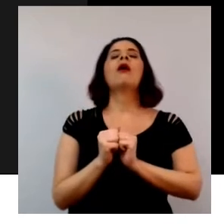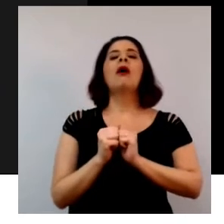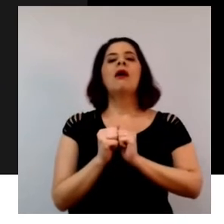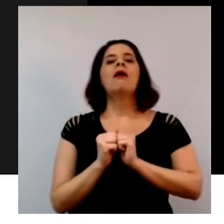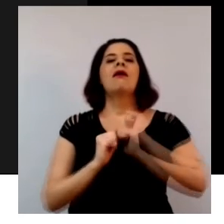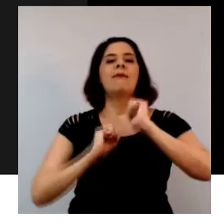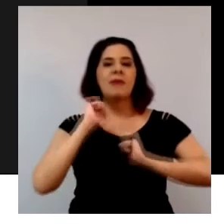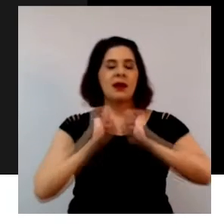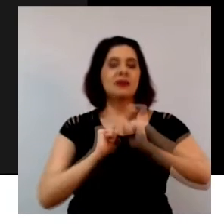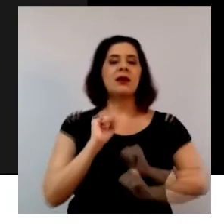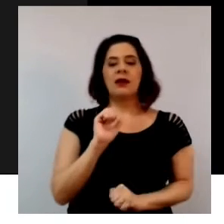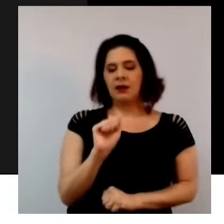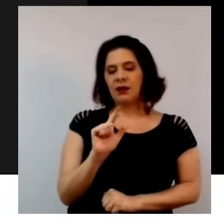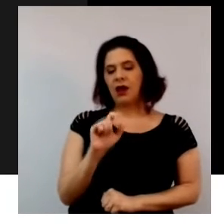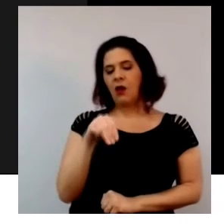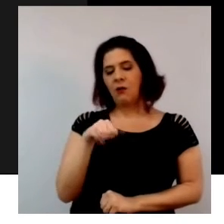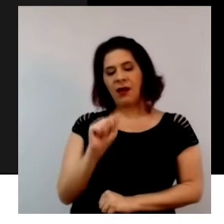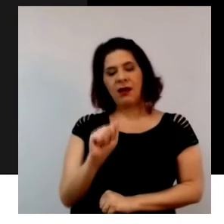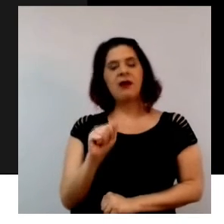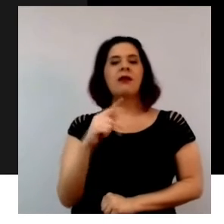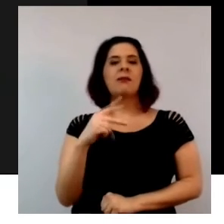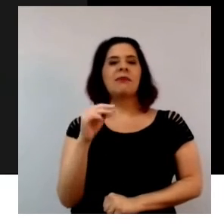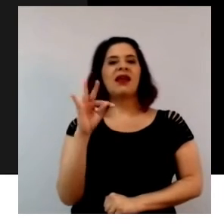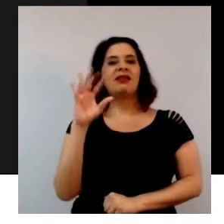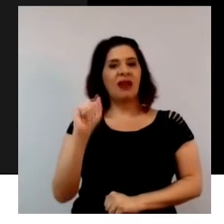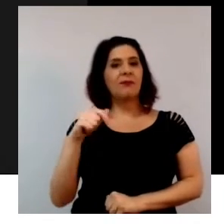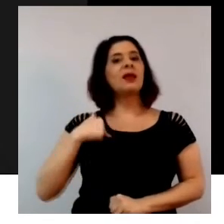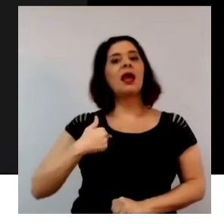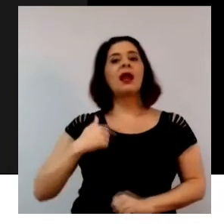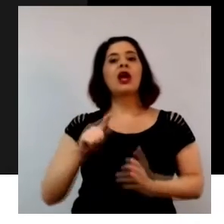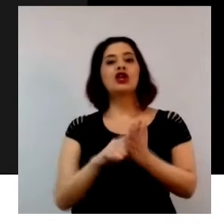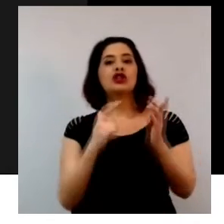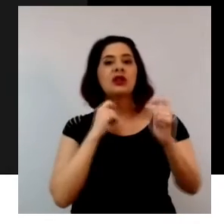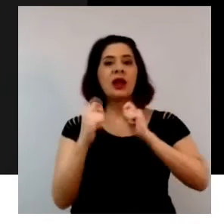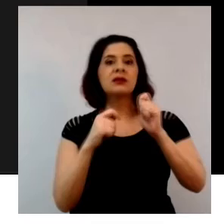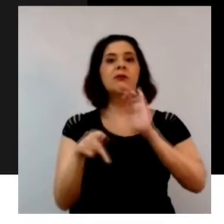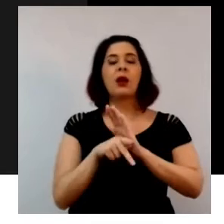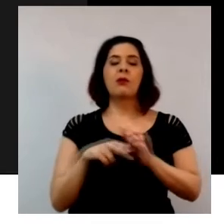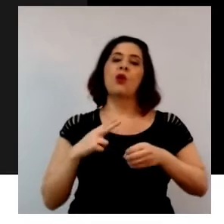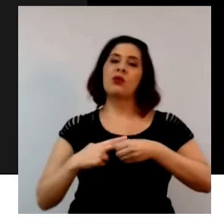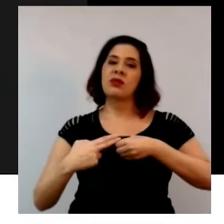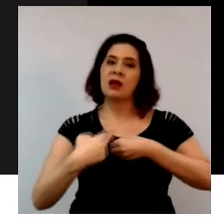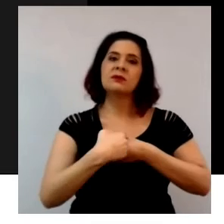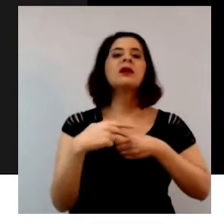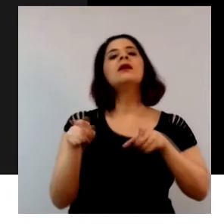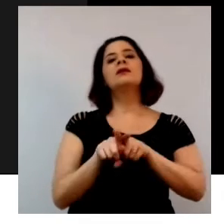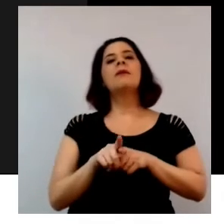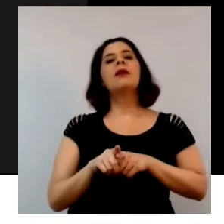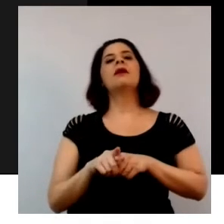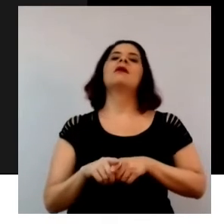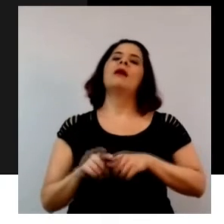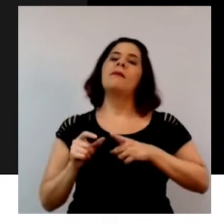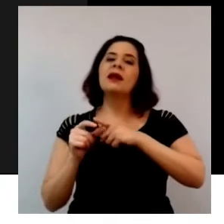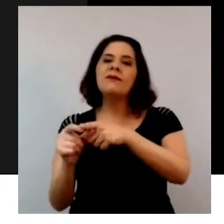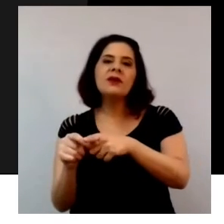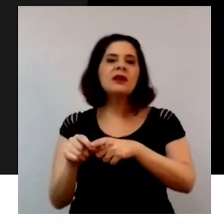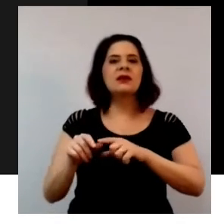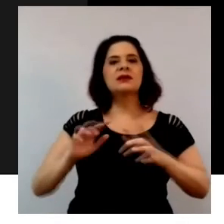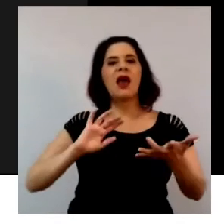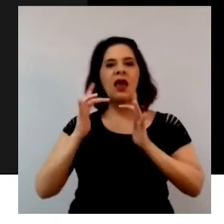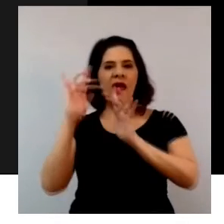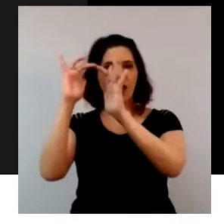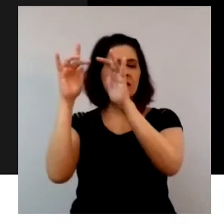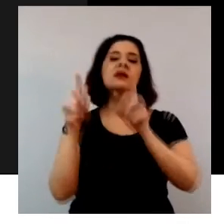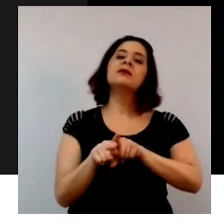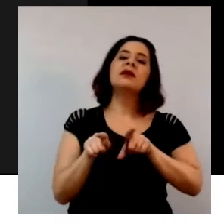Unesp e compõe a Rede de Jornalistas das Periferias, a Coalizão Negra por Direitos e a Diretoria de Comunicação da Escola de Samba Camisa Verde e